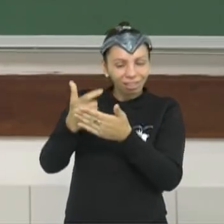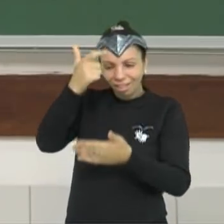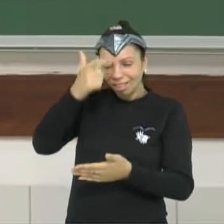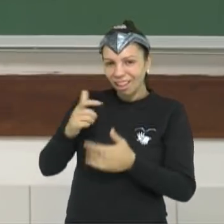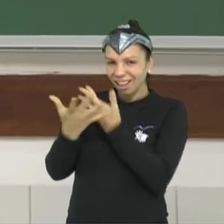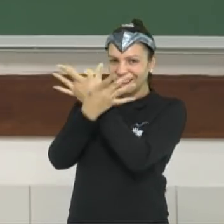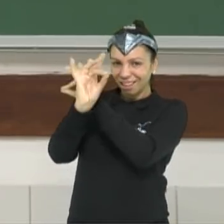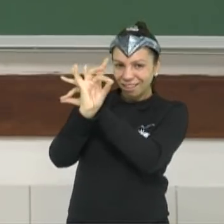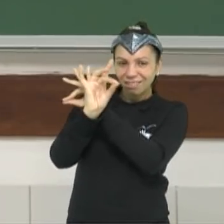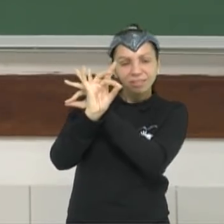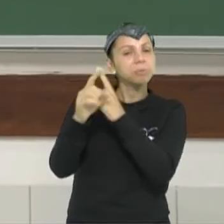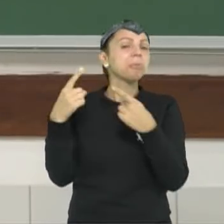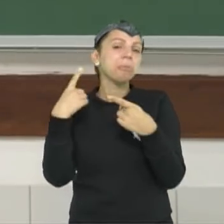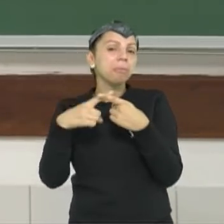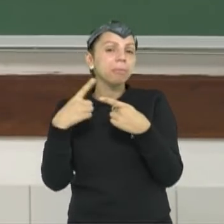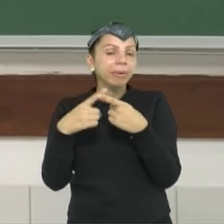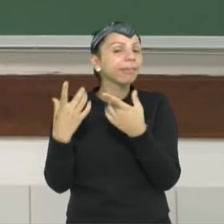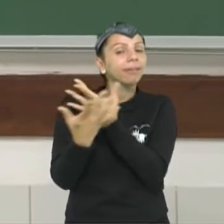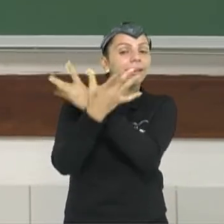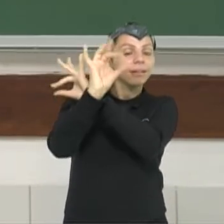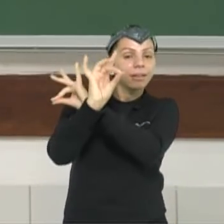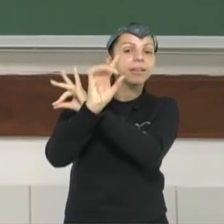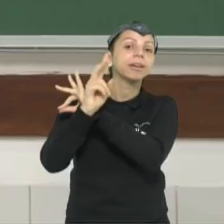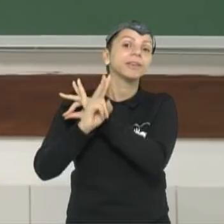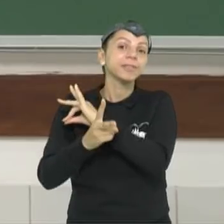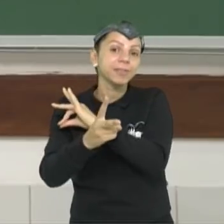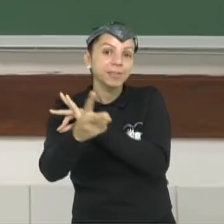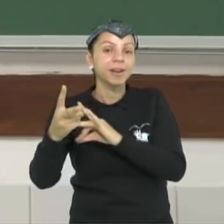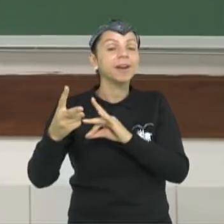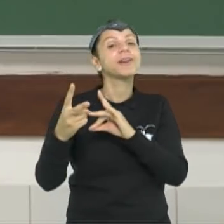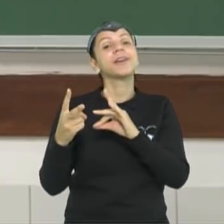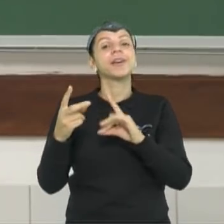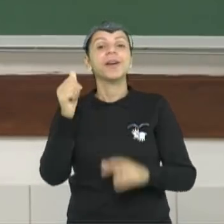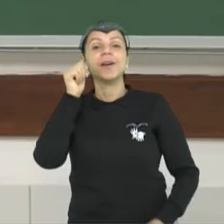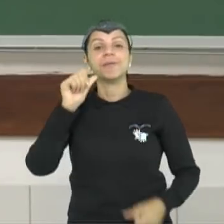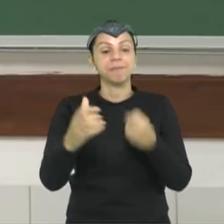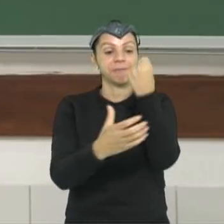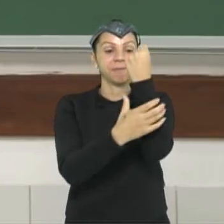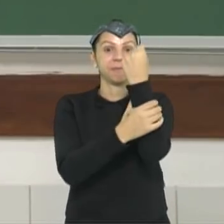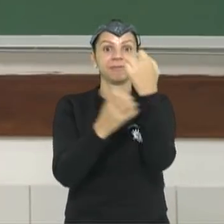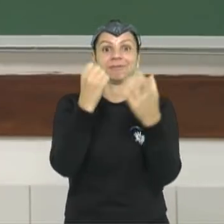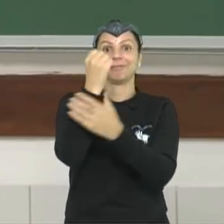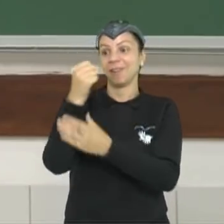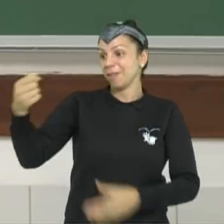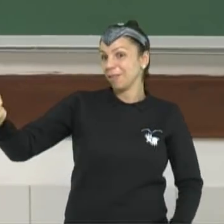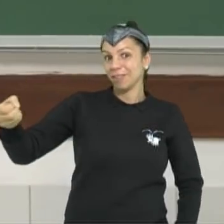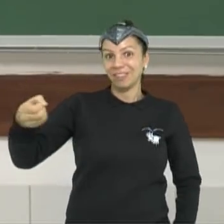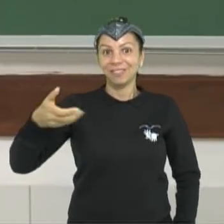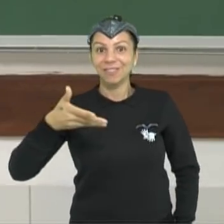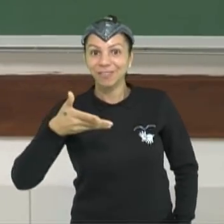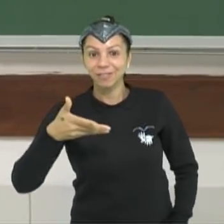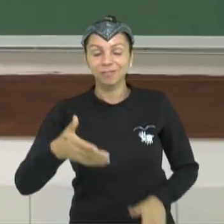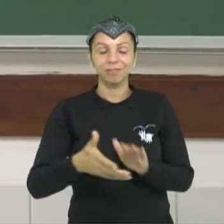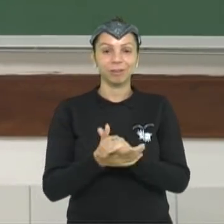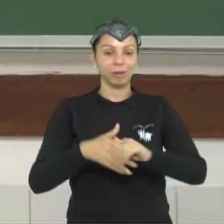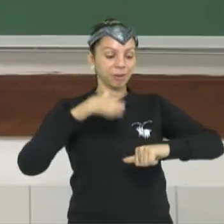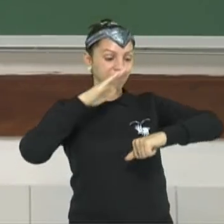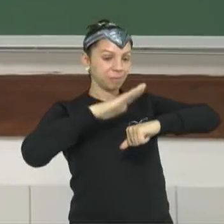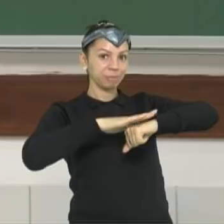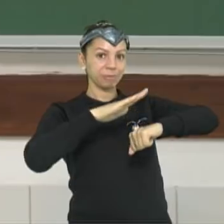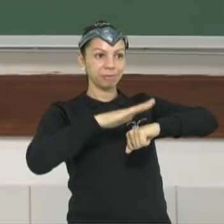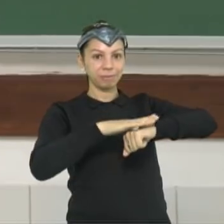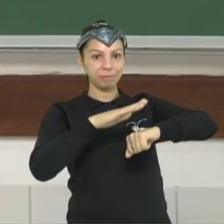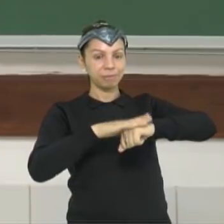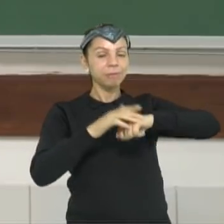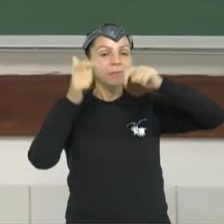né, Elaine? Por quê? Porque a Elaine já é a nossa Wonder Woman mais atual. A teacher tá ainda